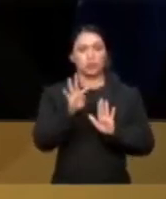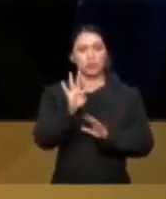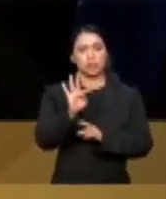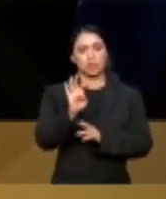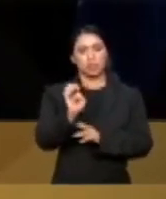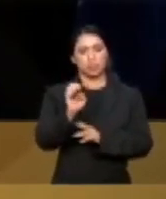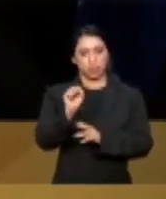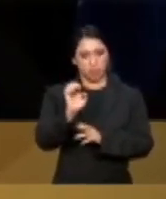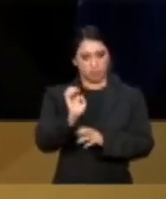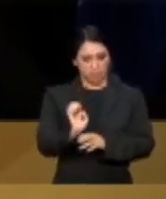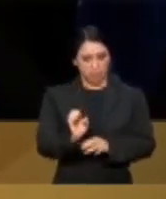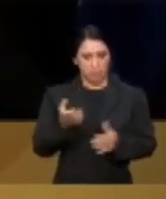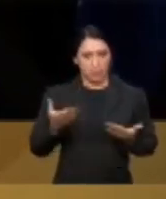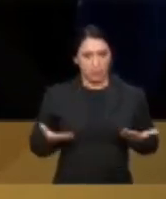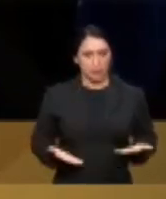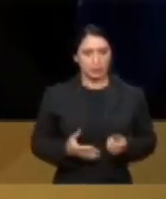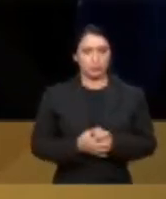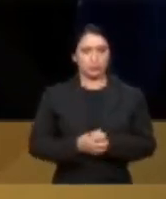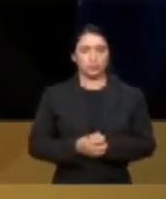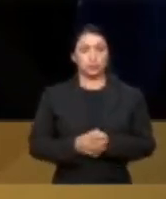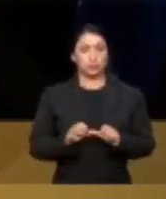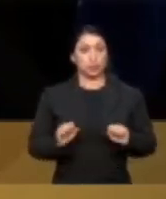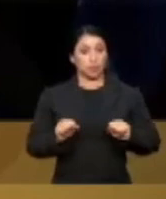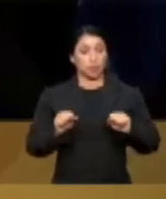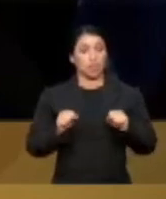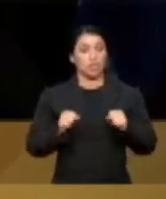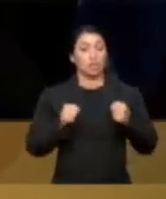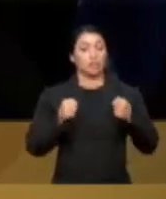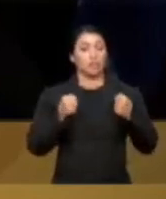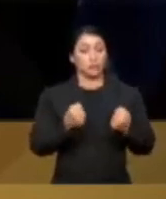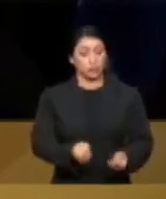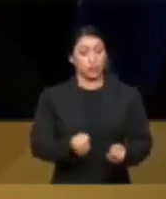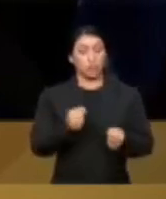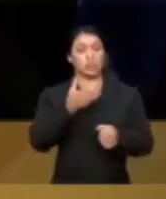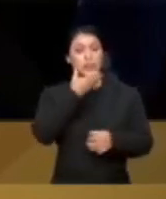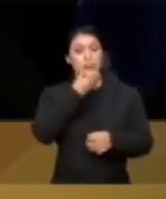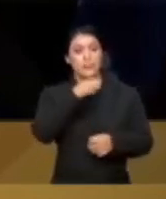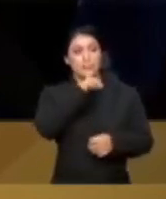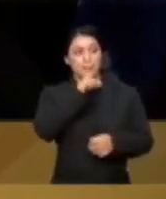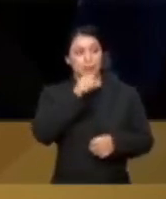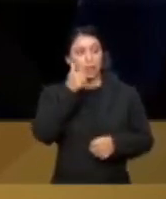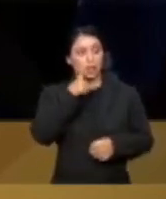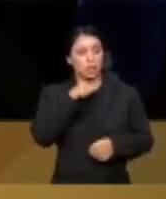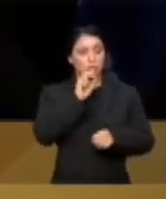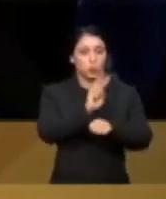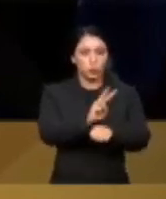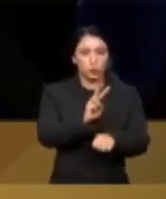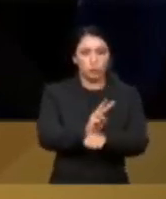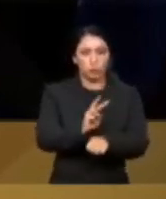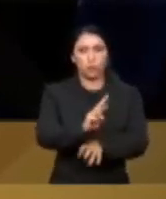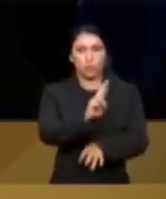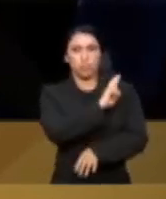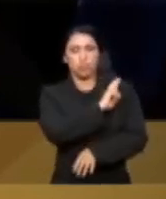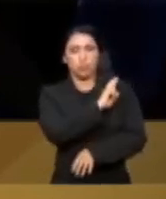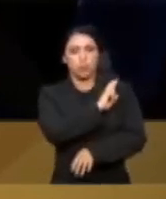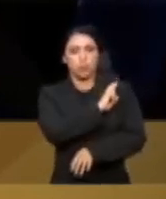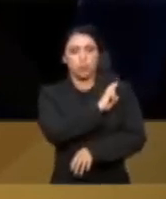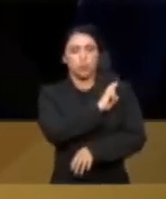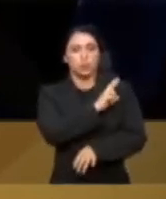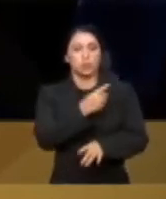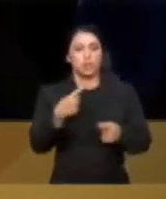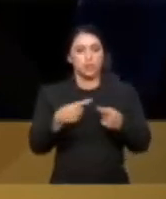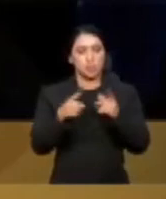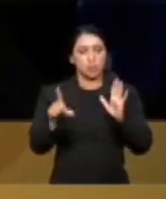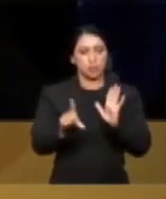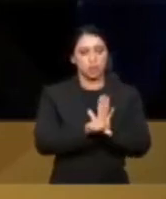nossa apresentada. É defesa à paz, cuidadores e responsáveis legais deixarem de